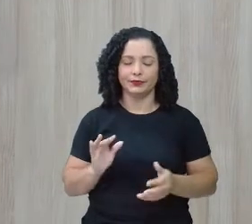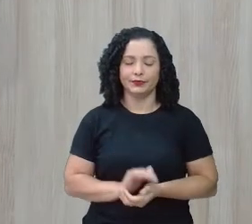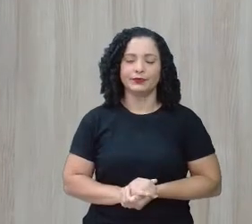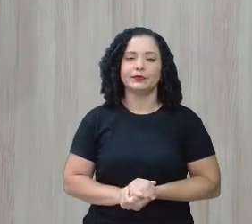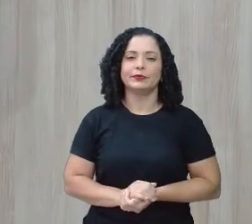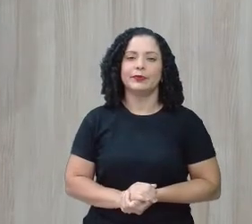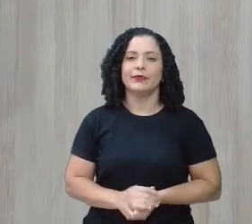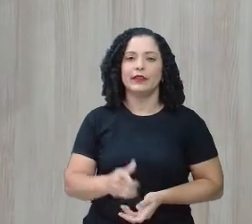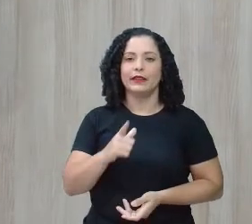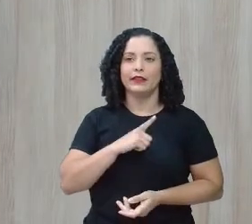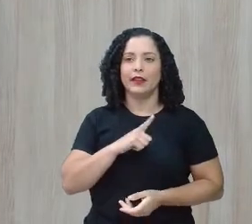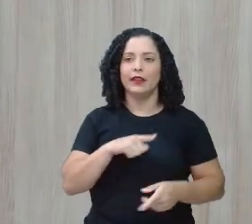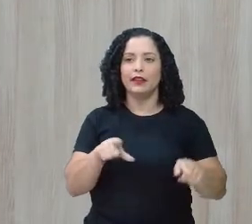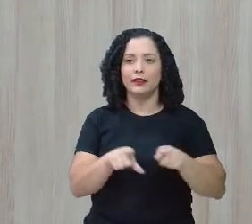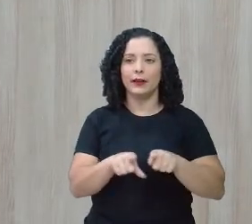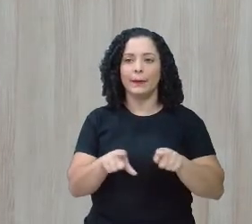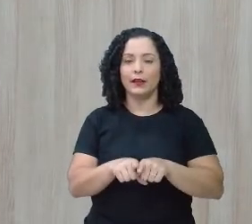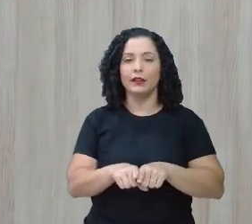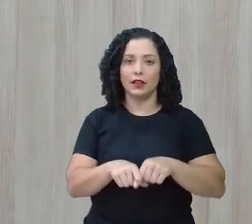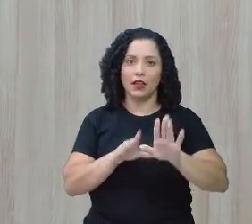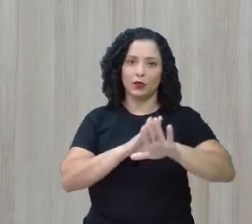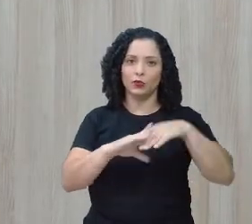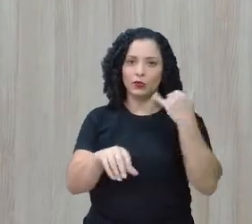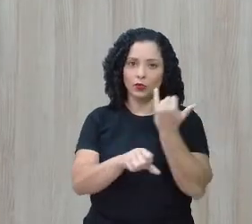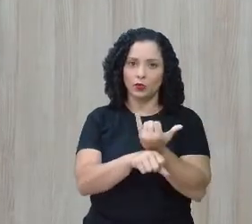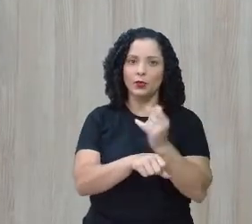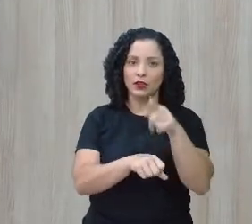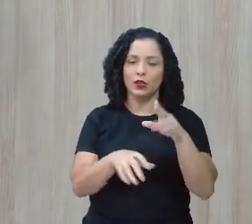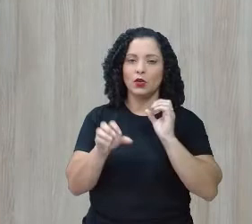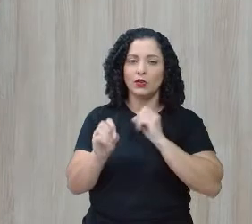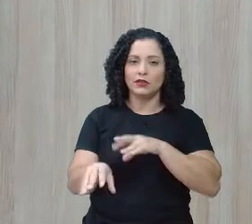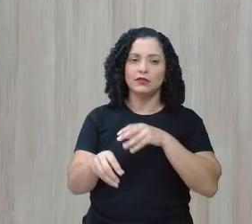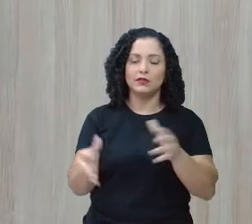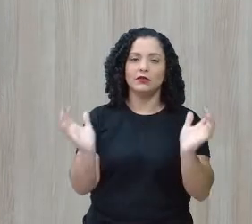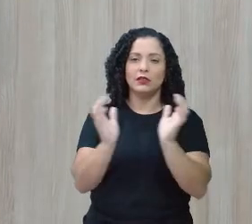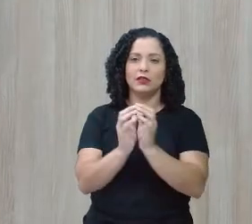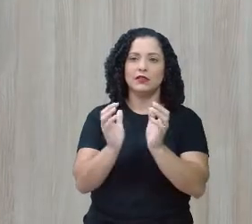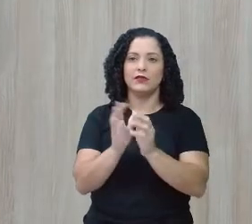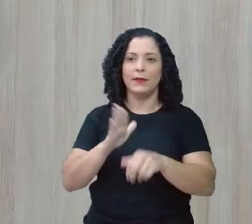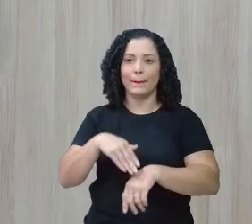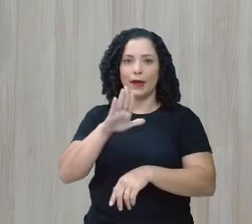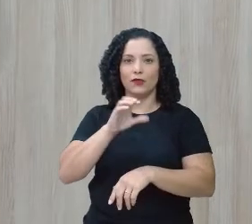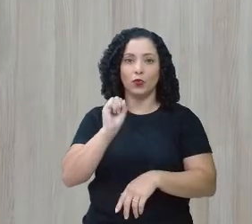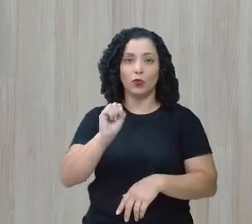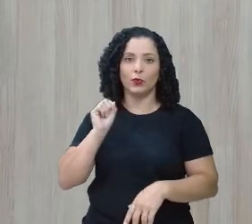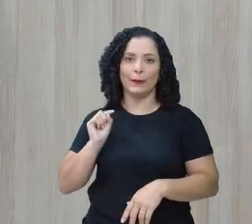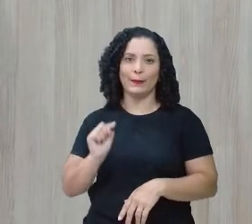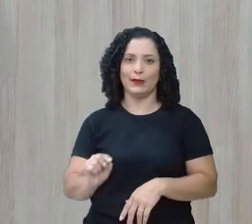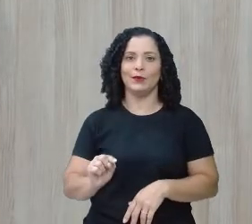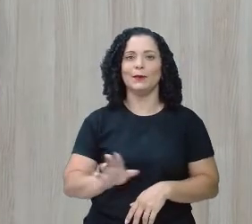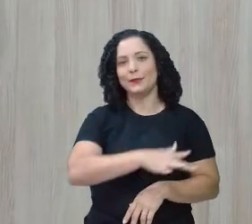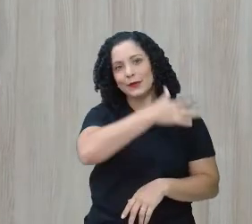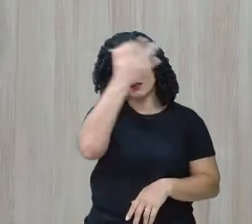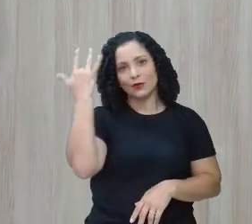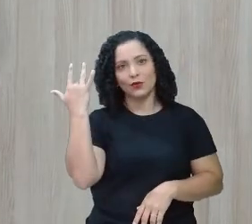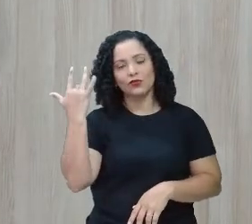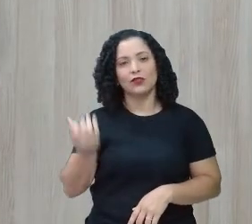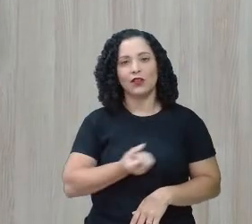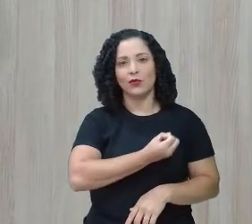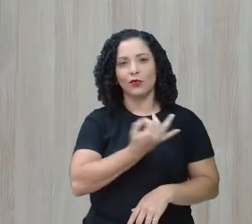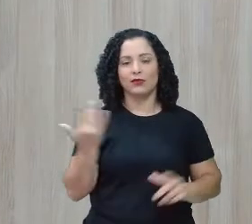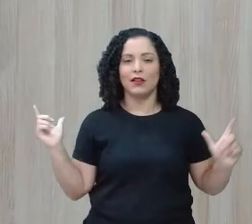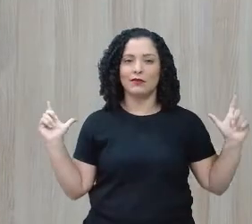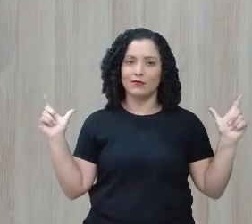YouTube. Temos o canal aí, o Educa Recife, temos mais de 8.000 inscritos. A gente sabe que a quantidade ainda é muito